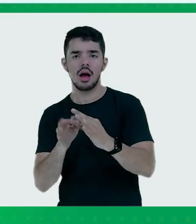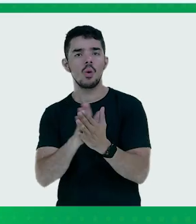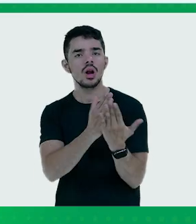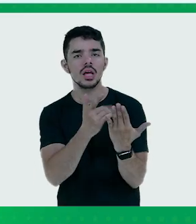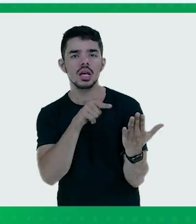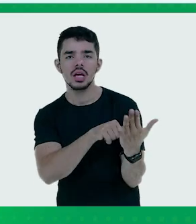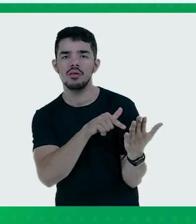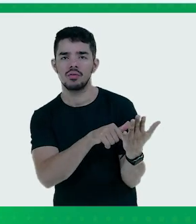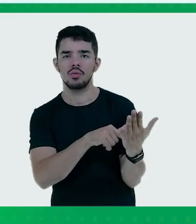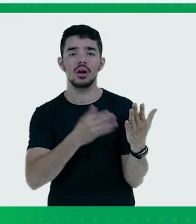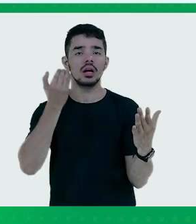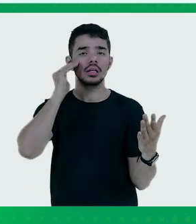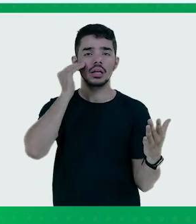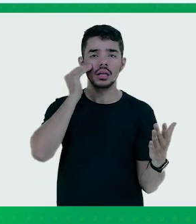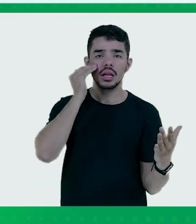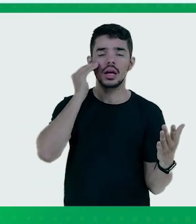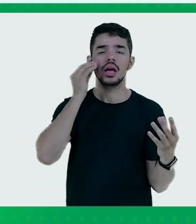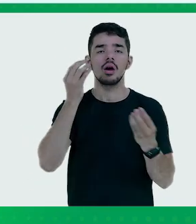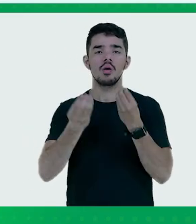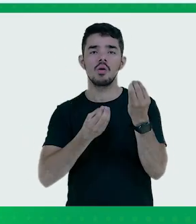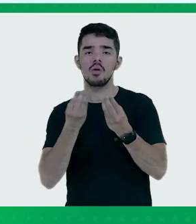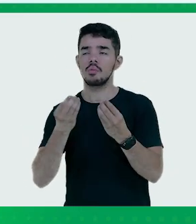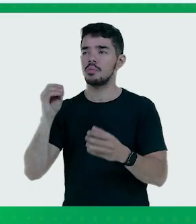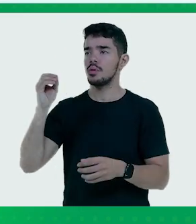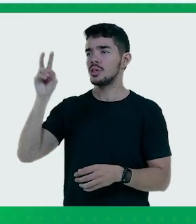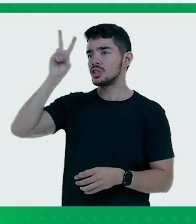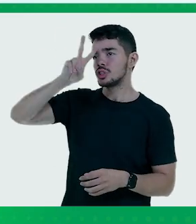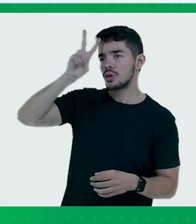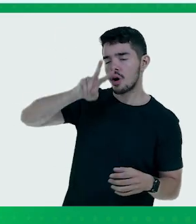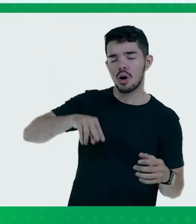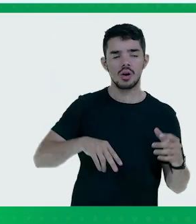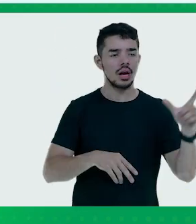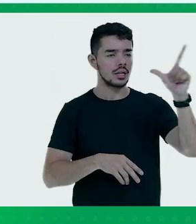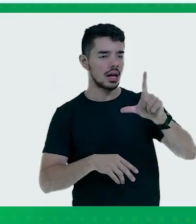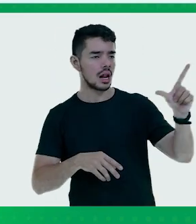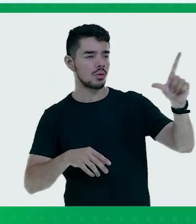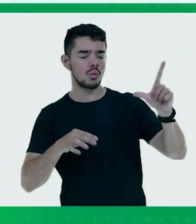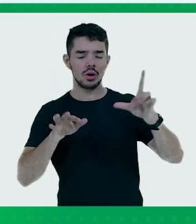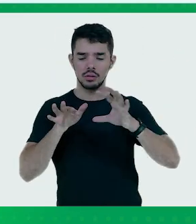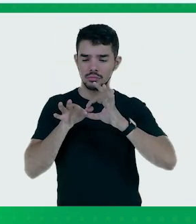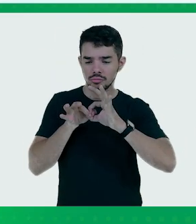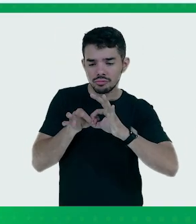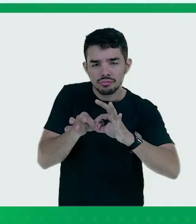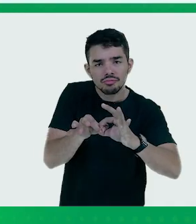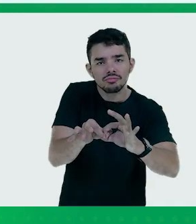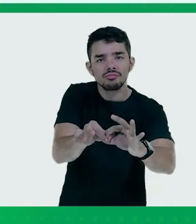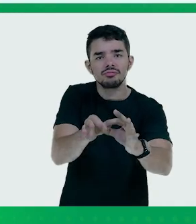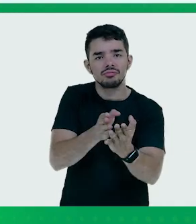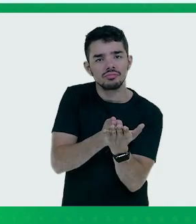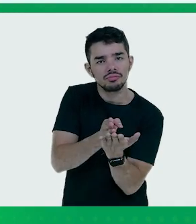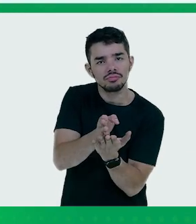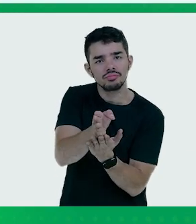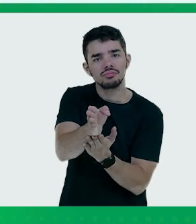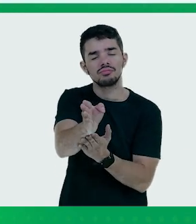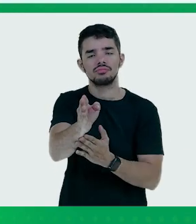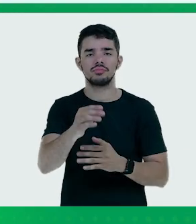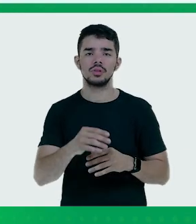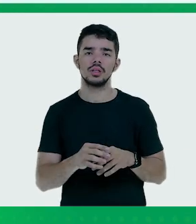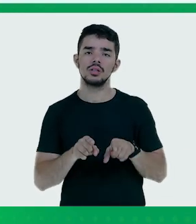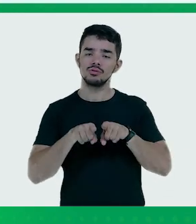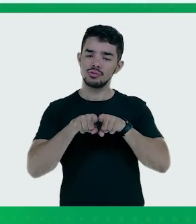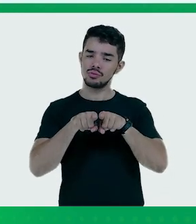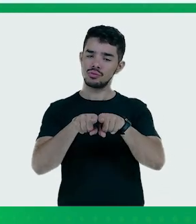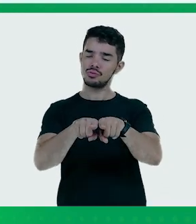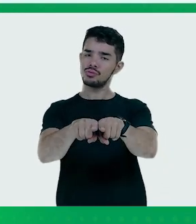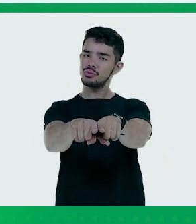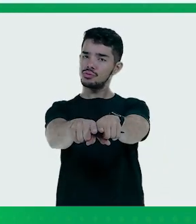obra escrita, entender como história e literatura caminham lado a lado, uma vez que ambas não podem